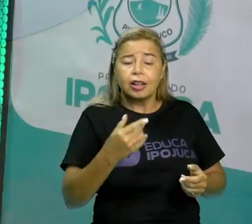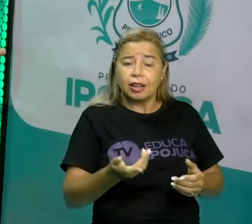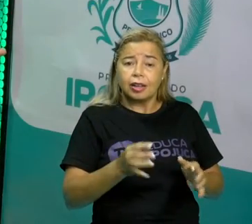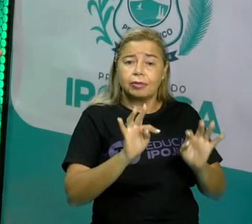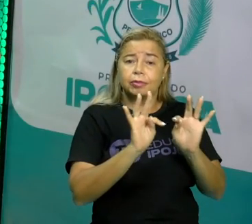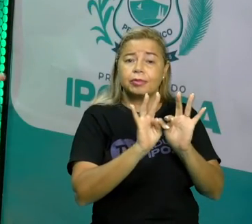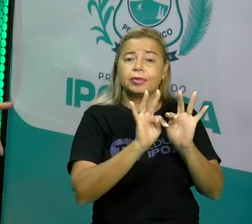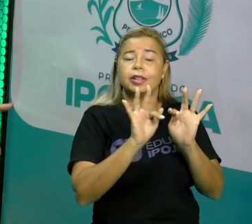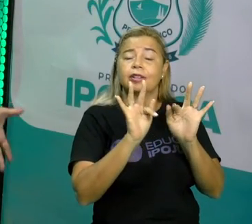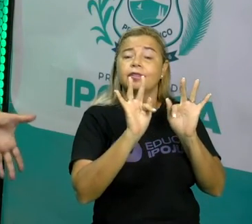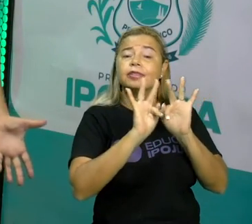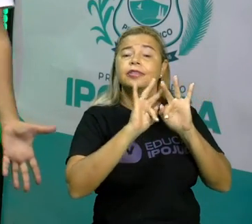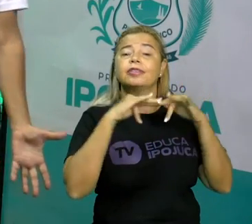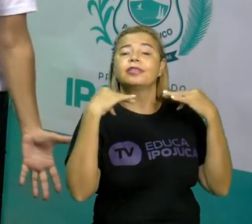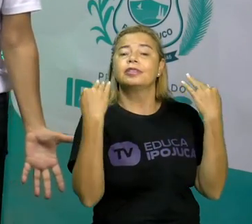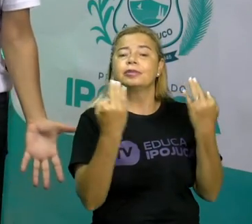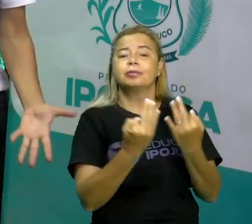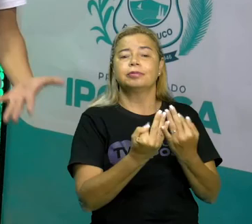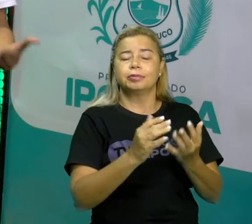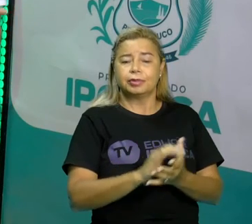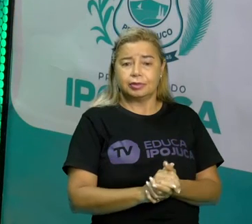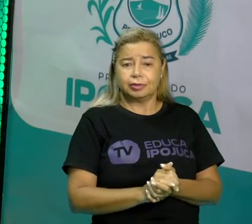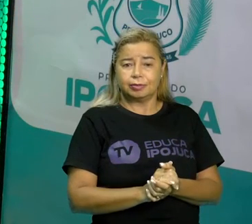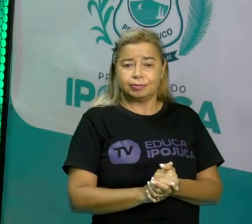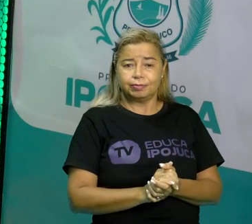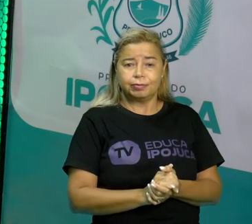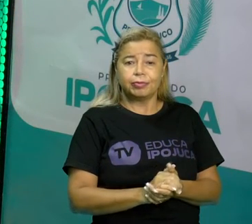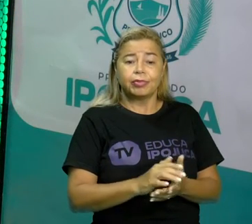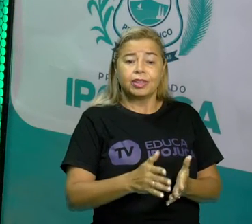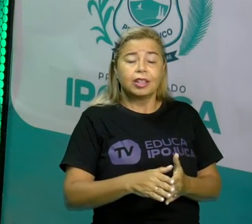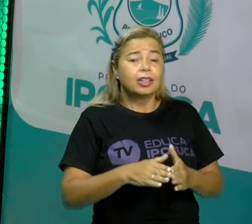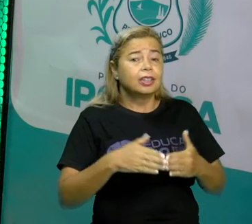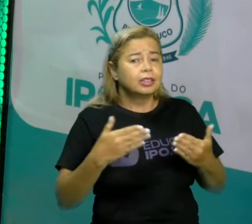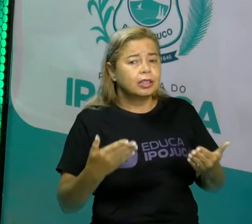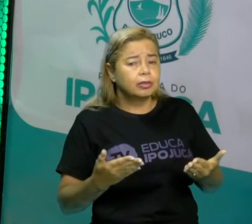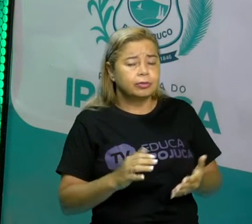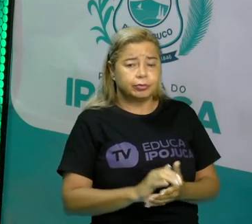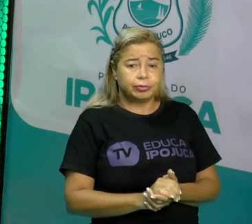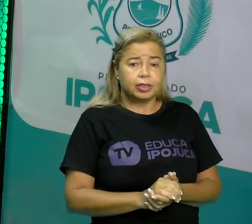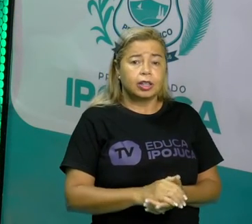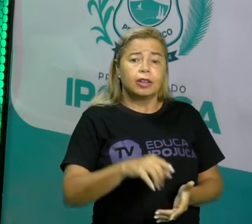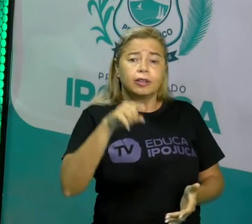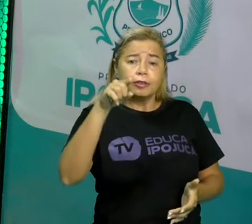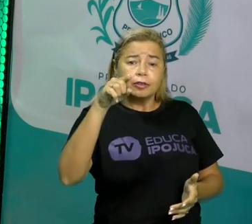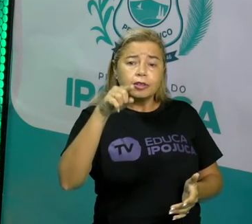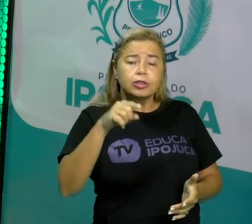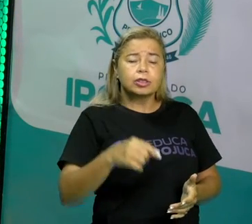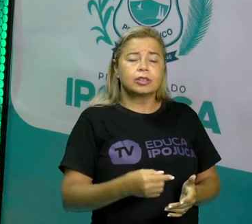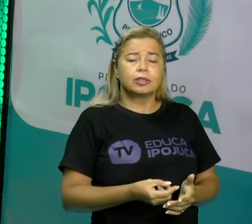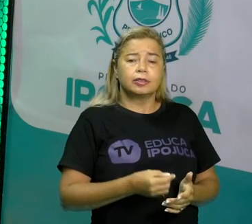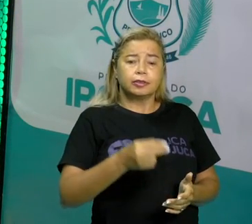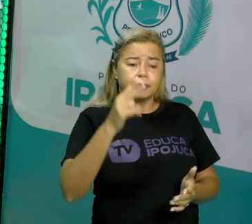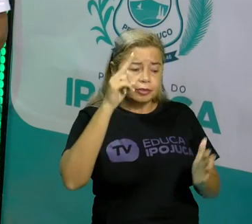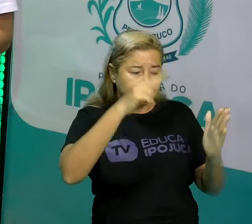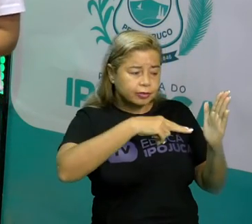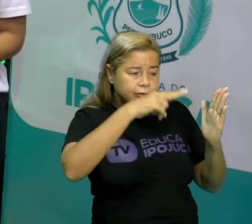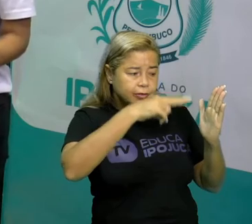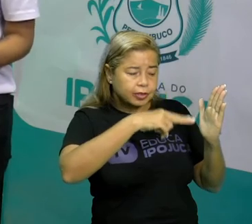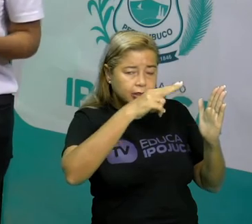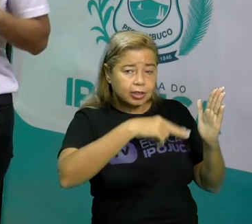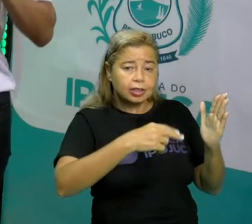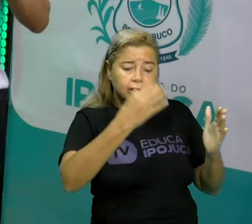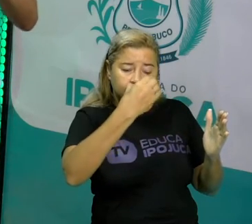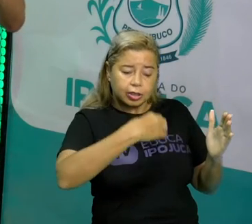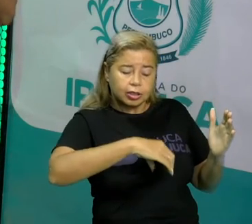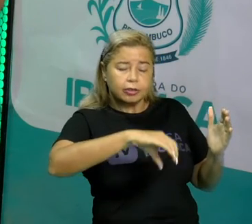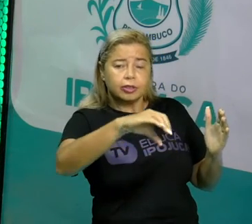Olha que legal. O que é que você vai fazer? Você vai ler ou o elefantinho ou as